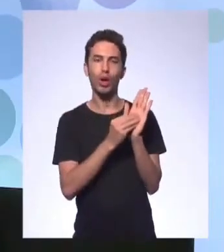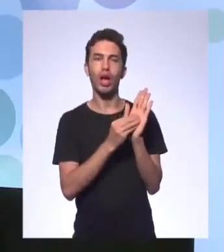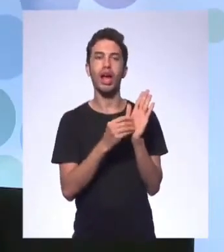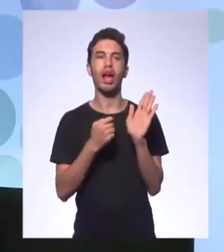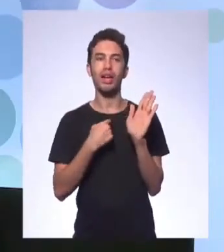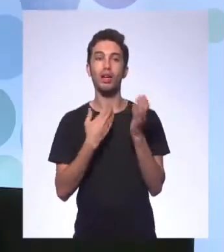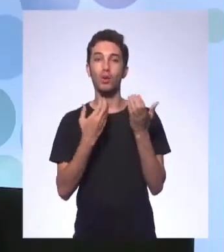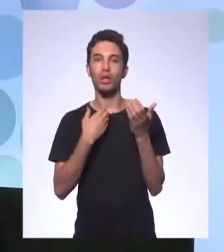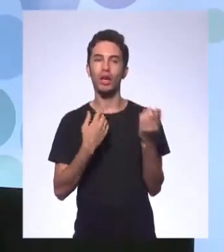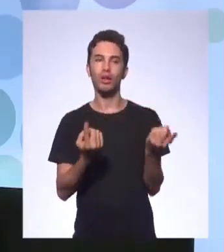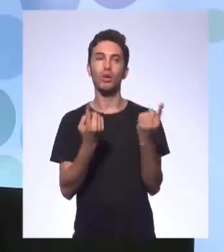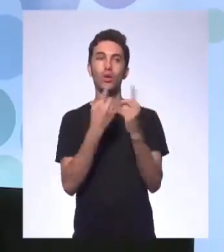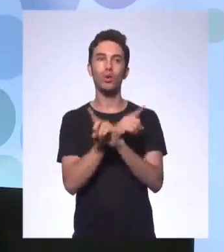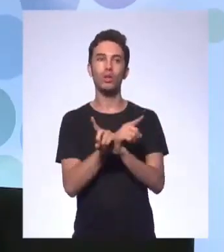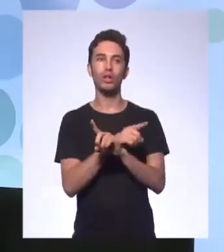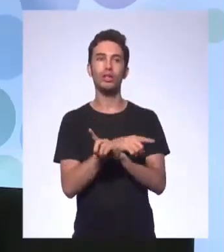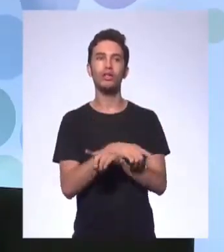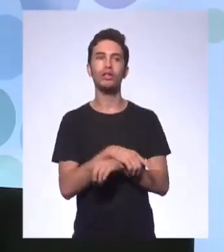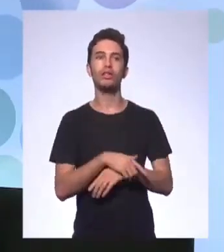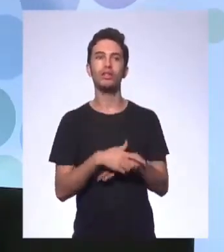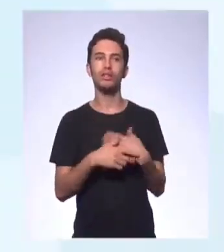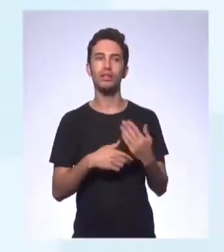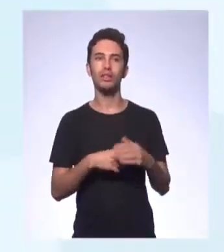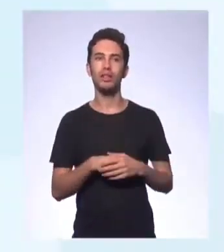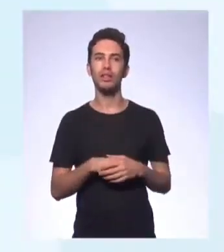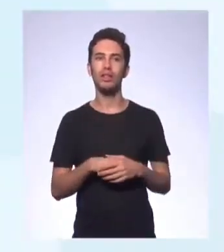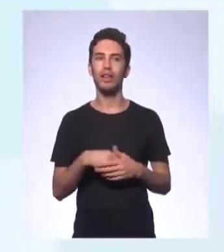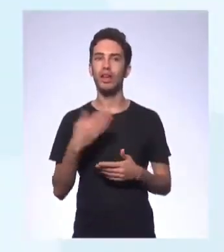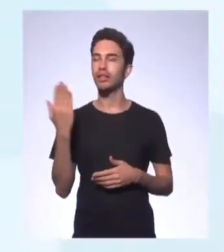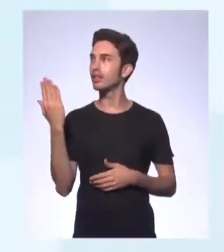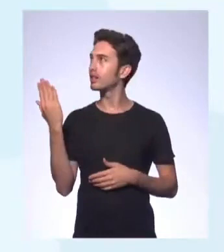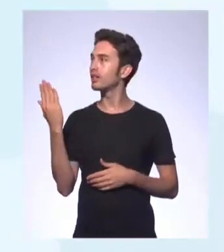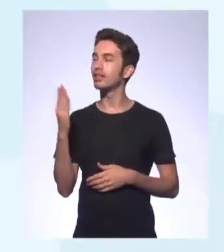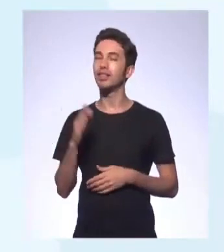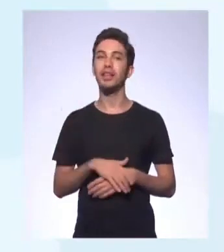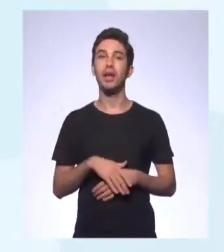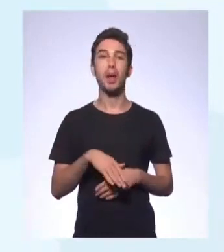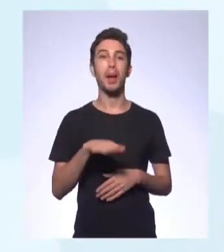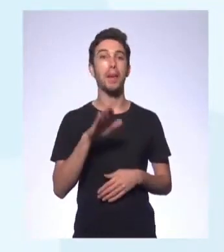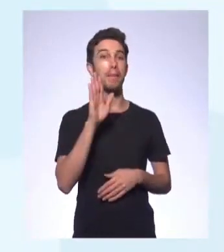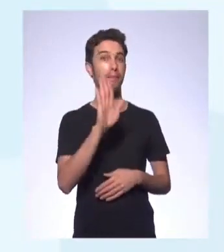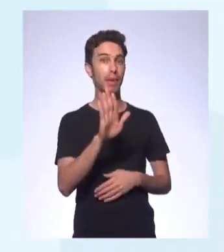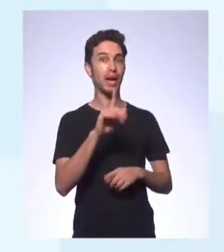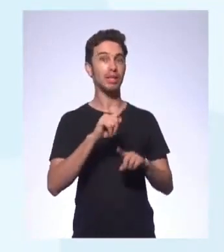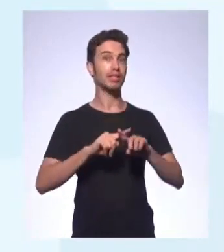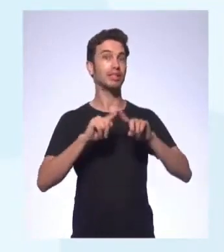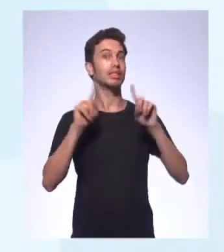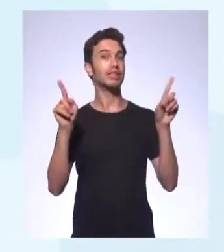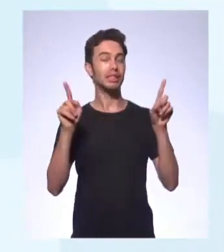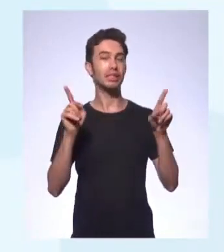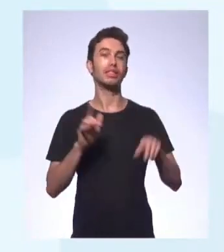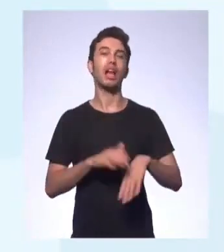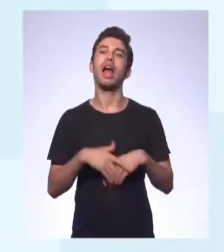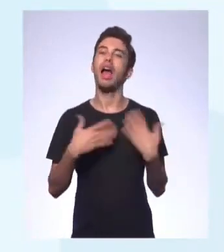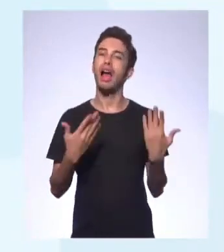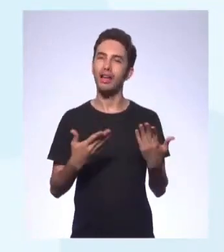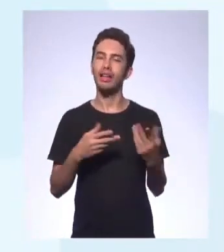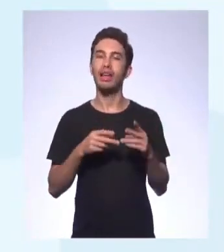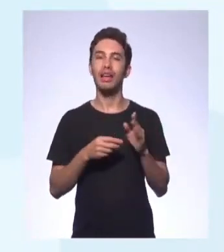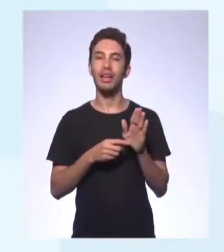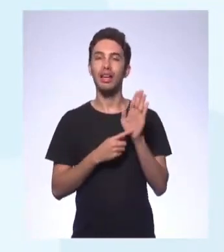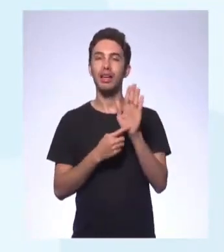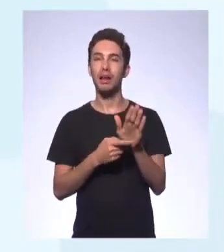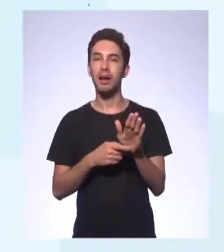uma contradição. E onde ela está aqui? É essa, bonita aqui, é o mas. Né? Quando esse mas aparece, é aquilo que eu sempre falo